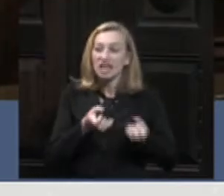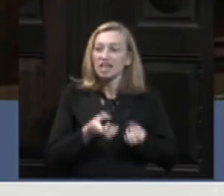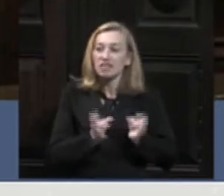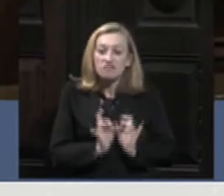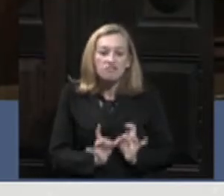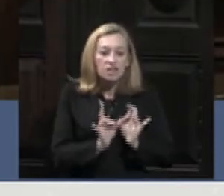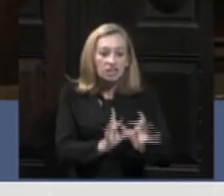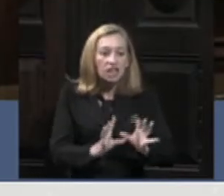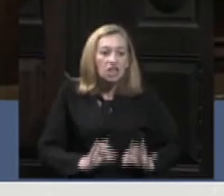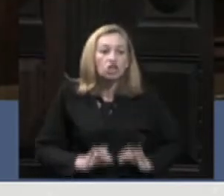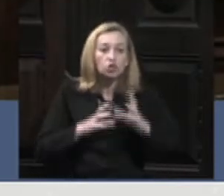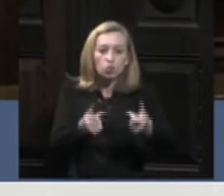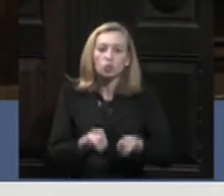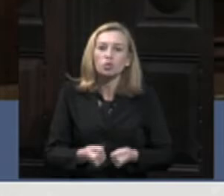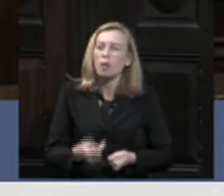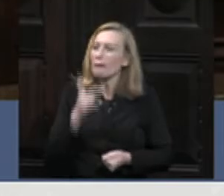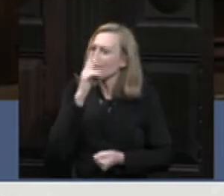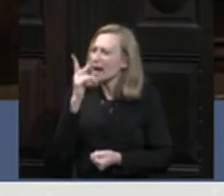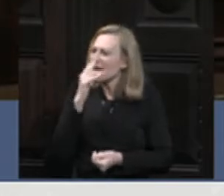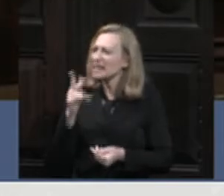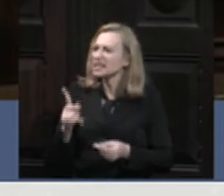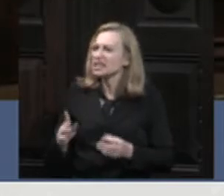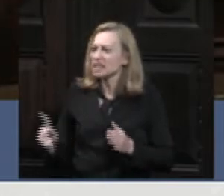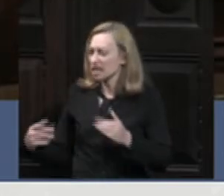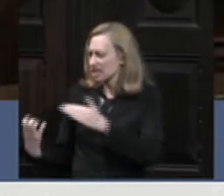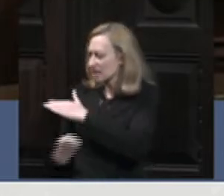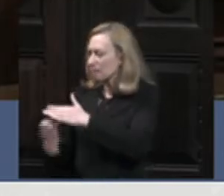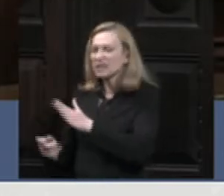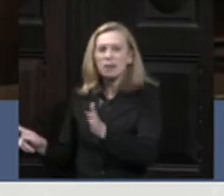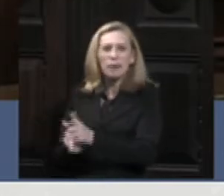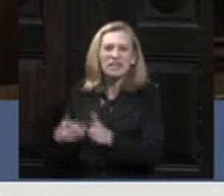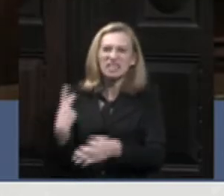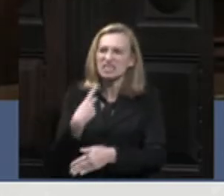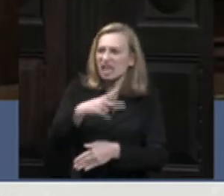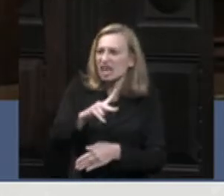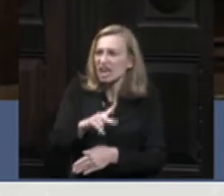deles, como se fosse dela a extrema-direita.